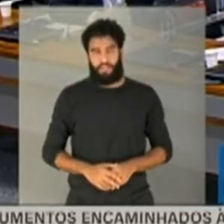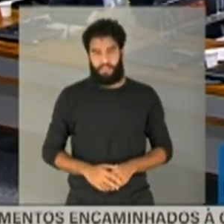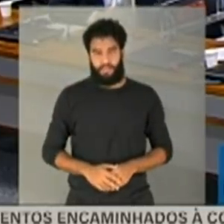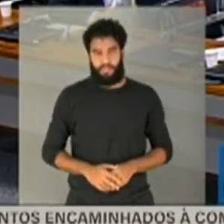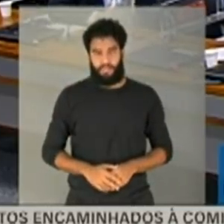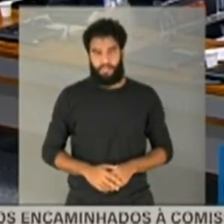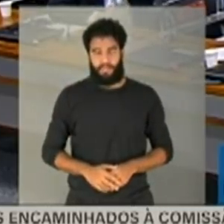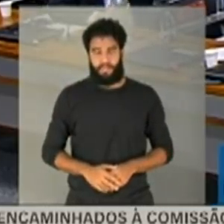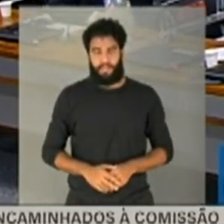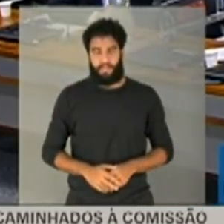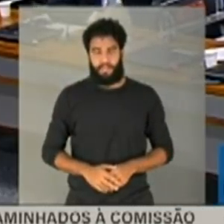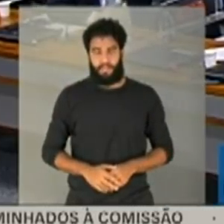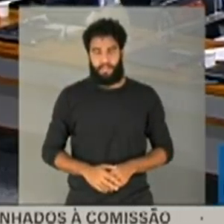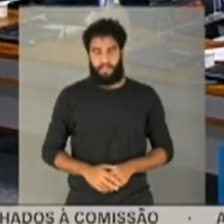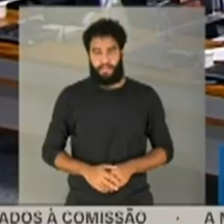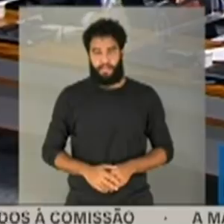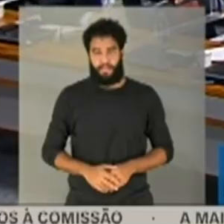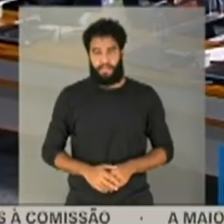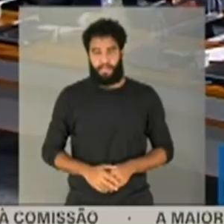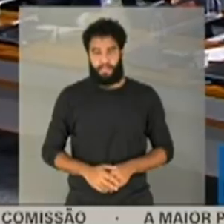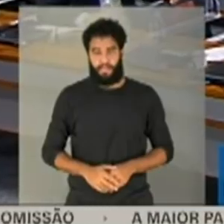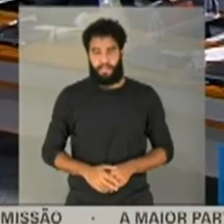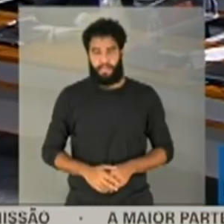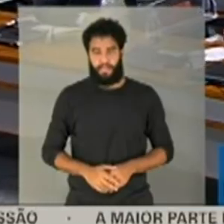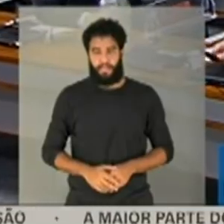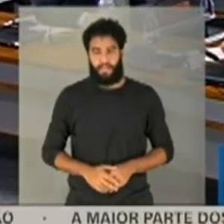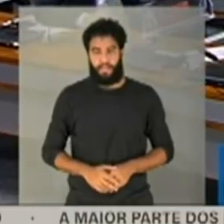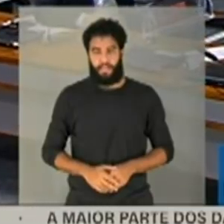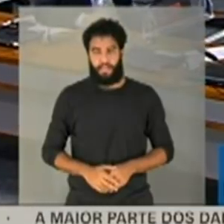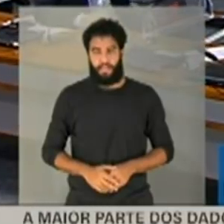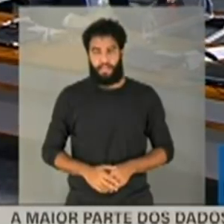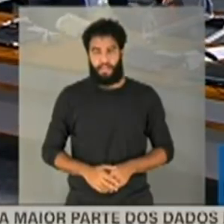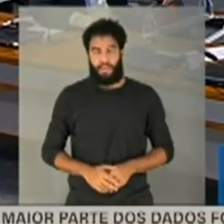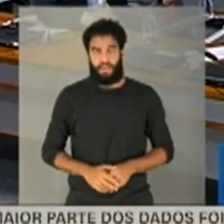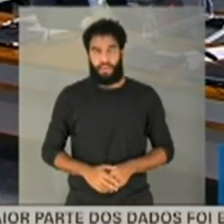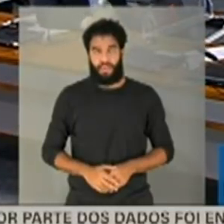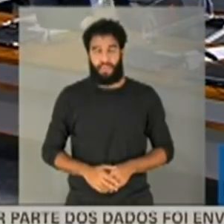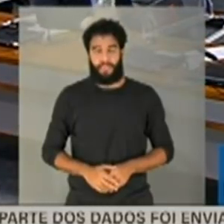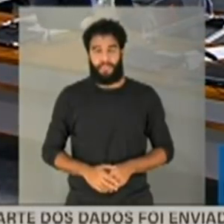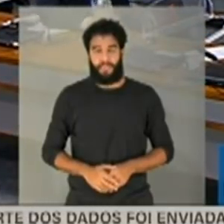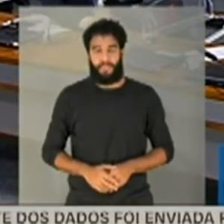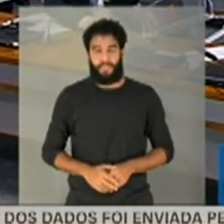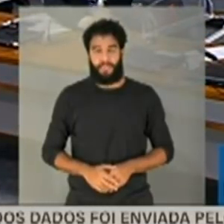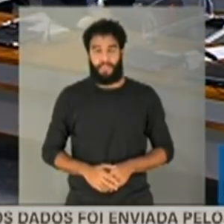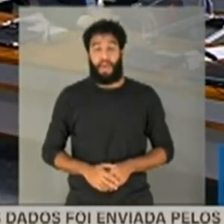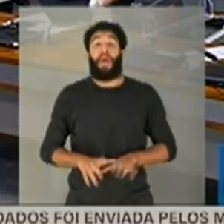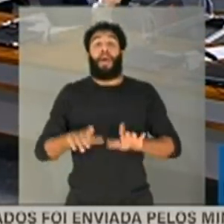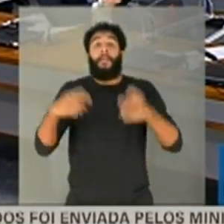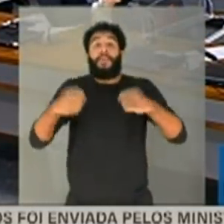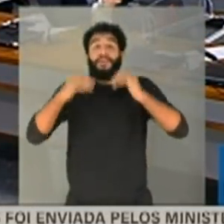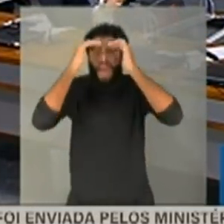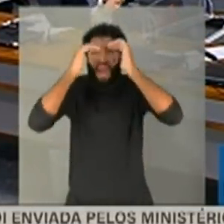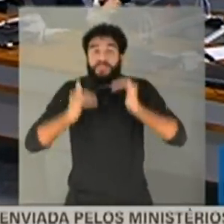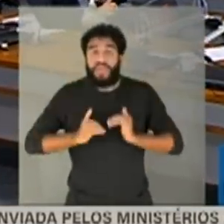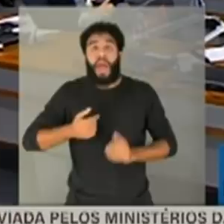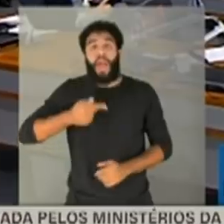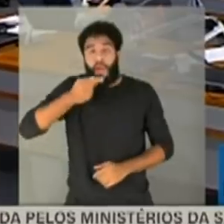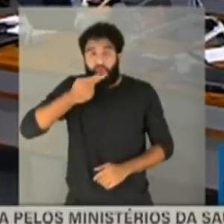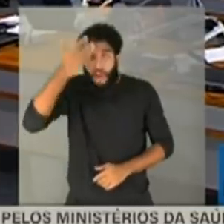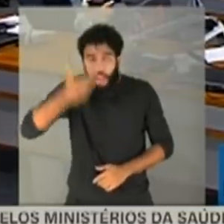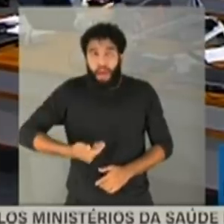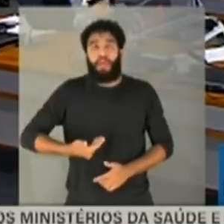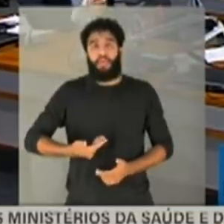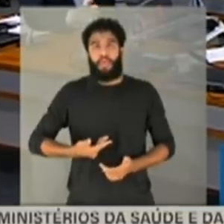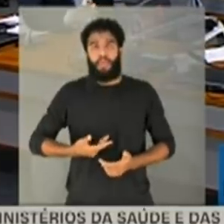Respeite, nem respeito, igual, respeito e nunca reivindiquei o contrário. Nunca reivindiquei o contrário. Não, o senhor tem que me respeitar na hora que eu estiver falando. Pô, você não